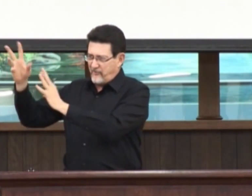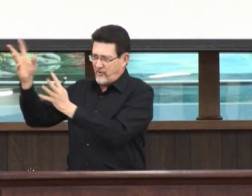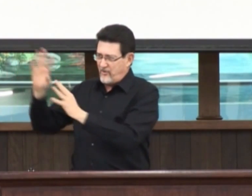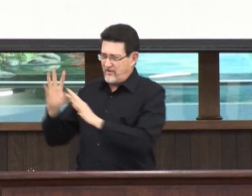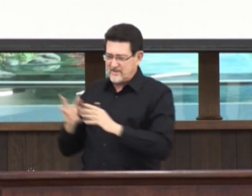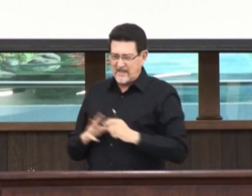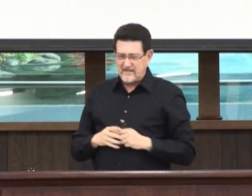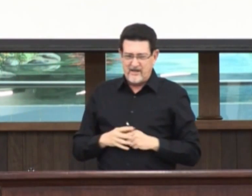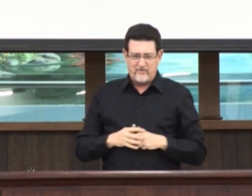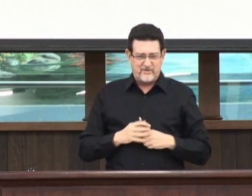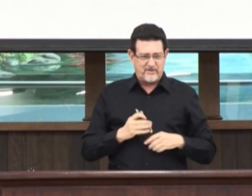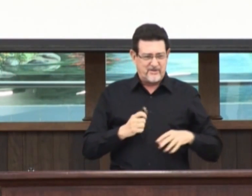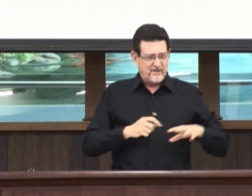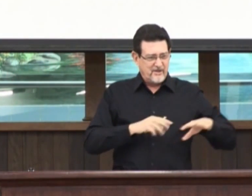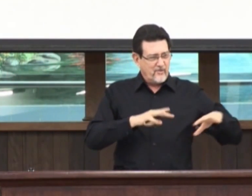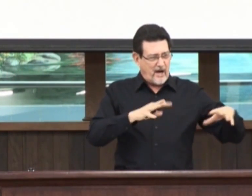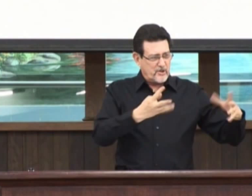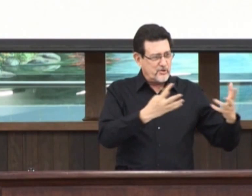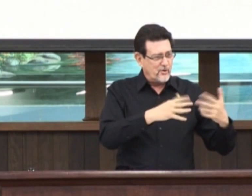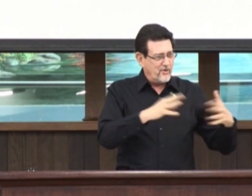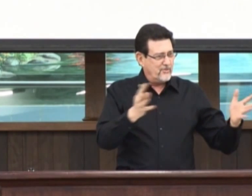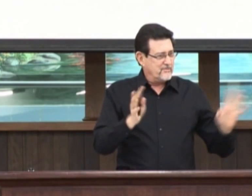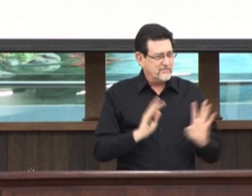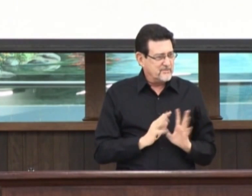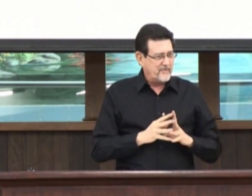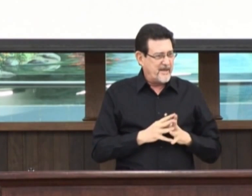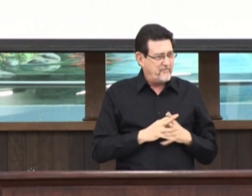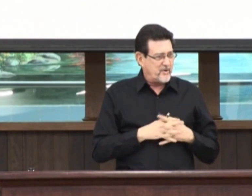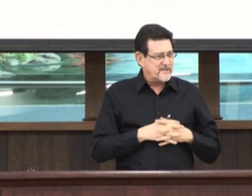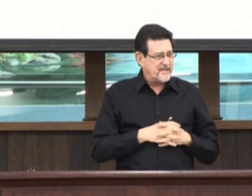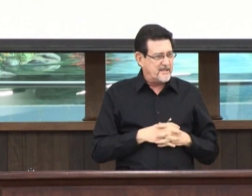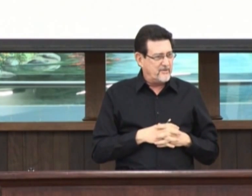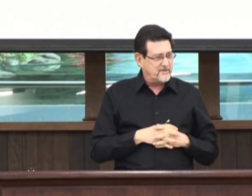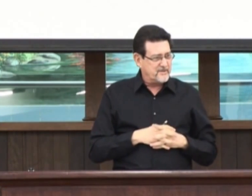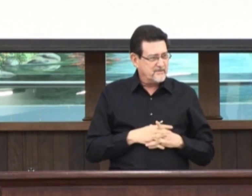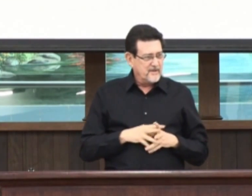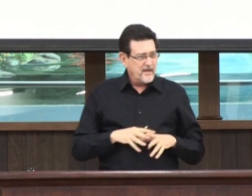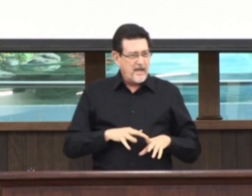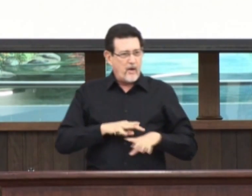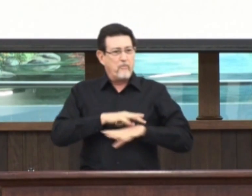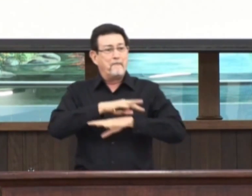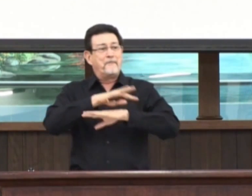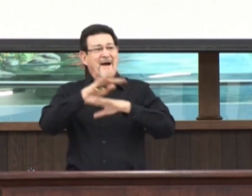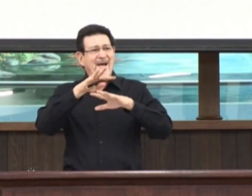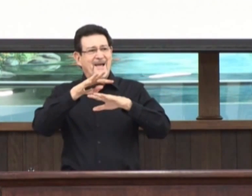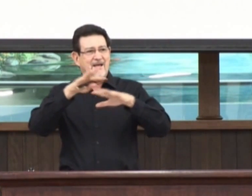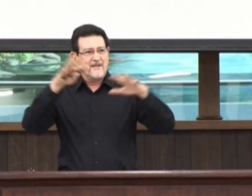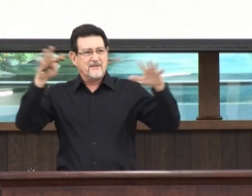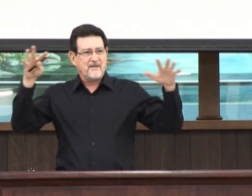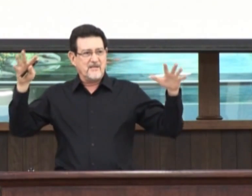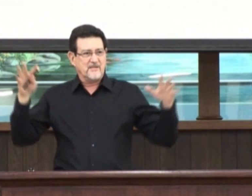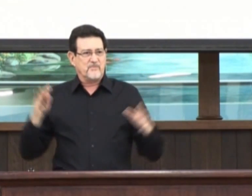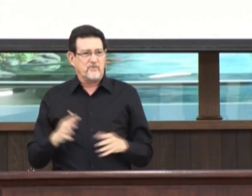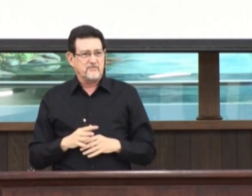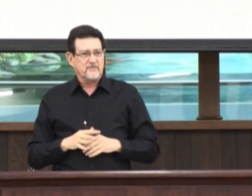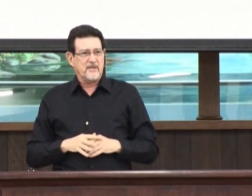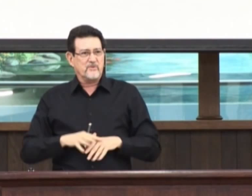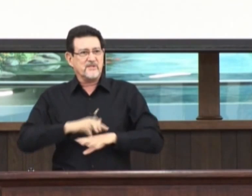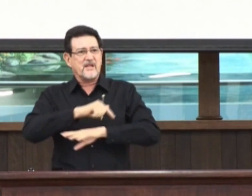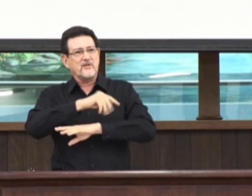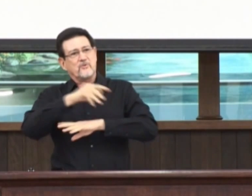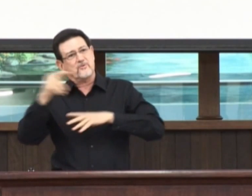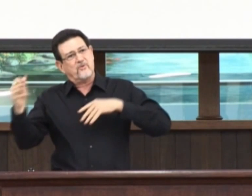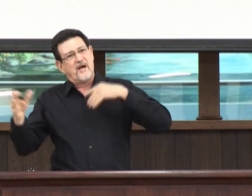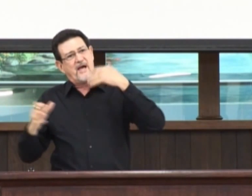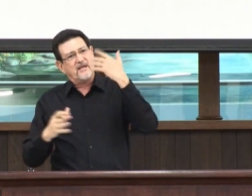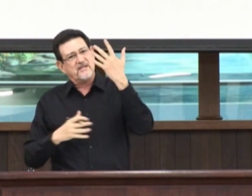Na flor está Deus, o cachorro também pode ser Deus. É o panteísmo. Deus